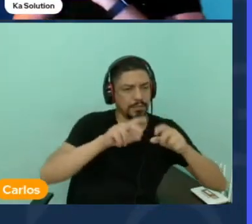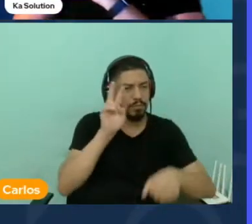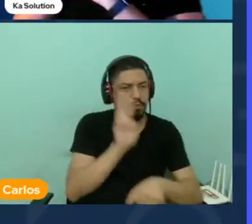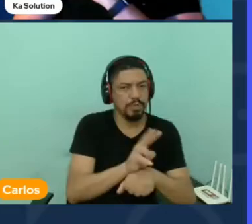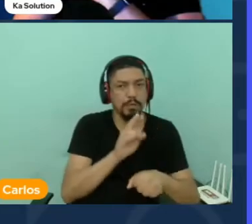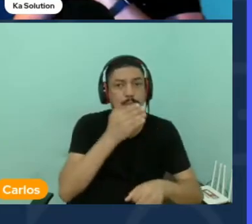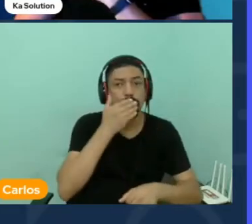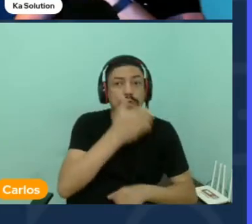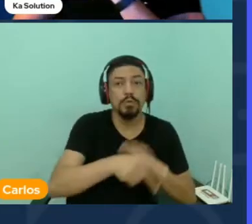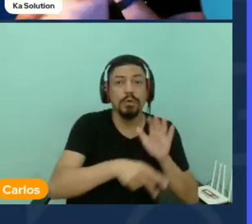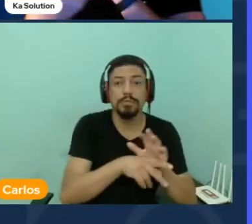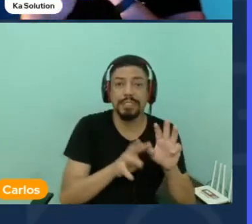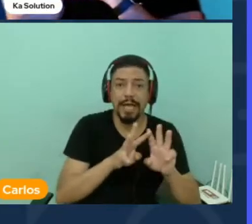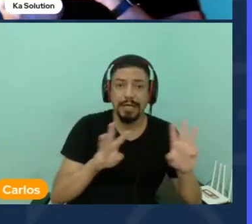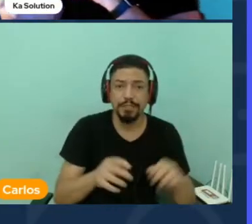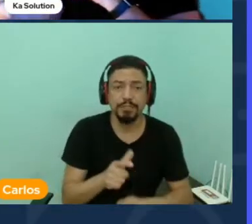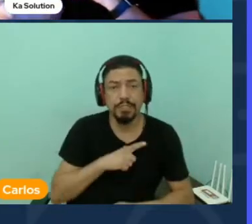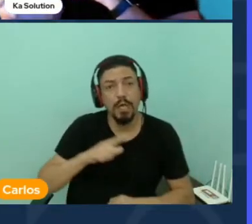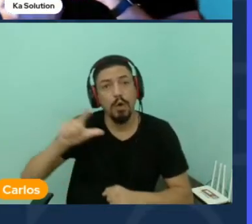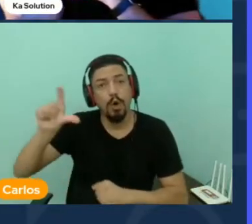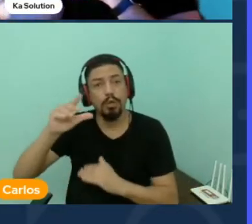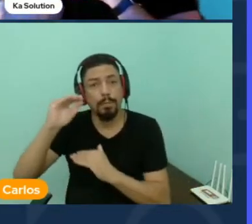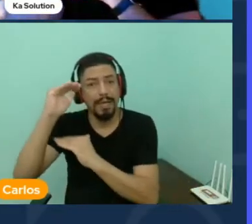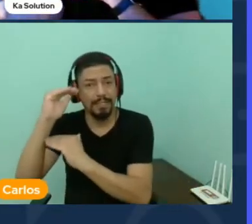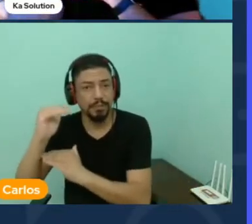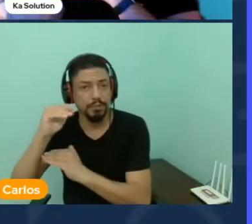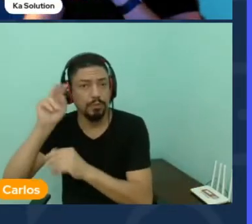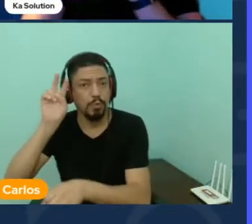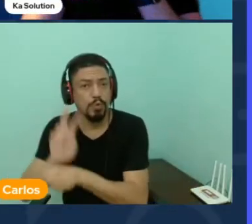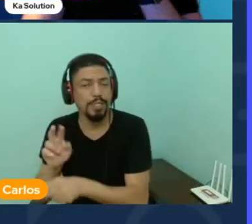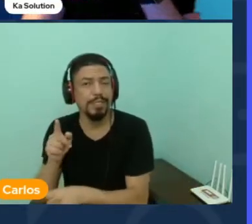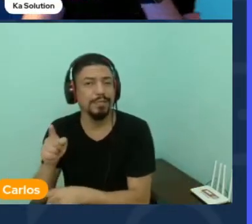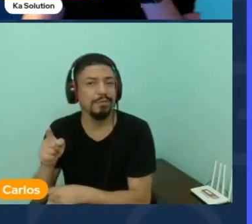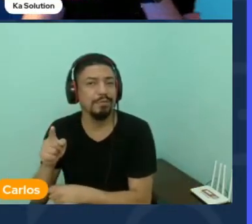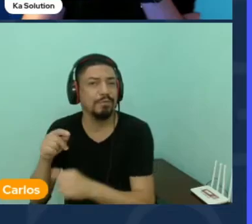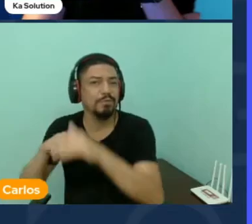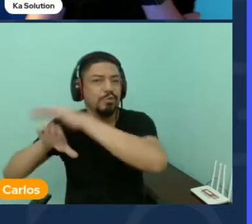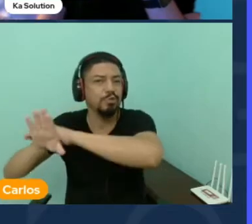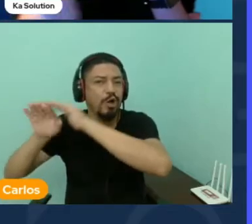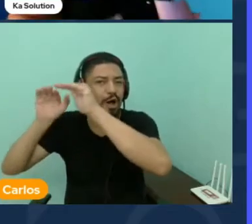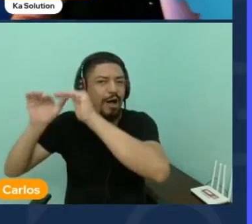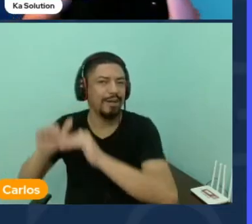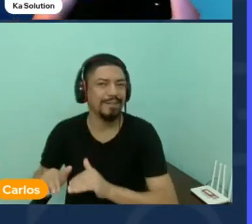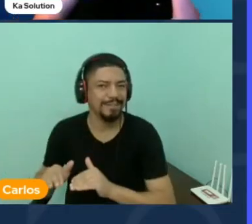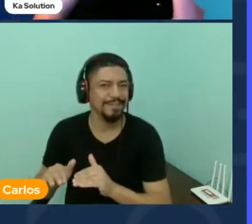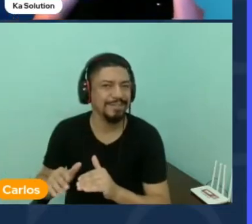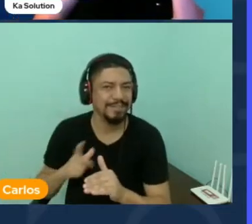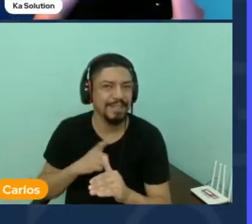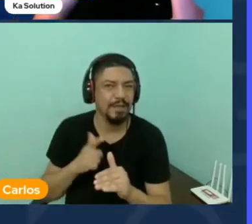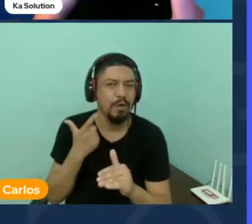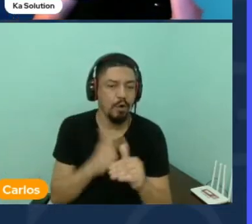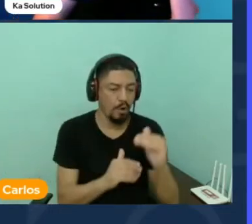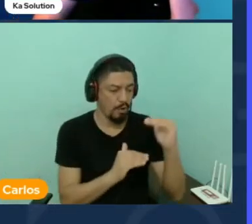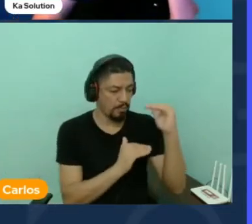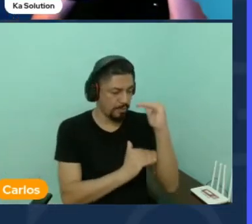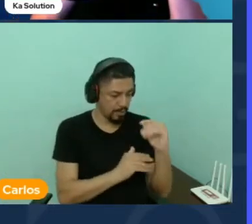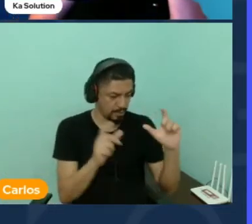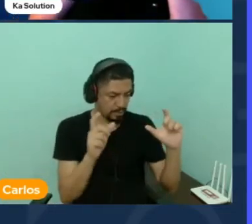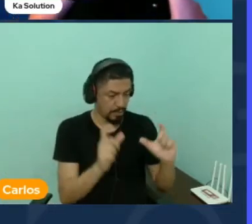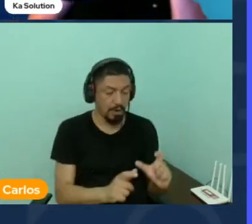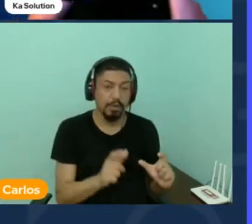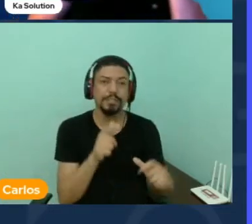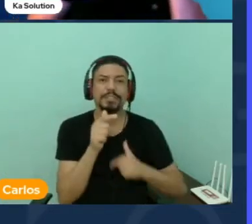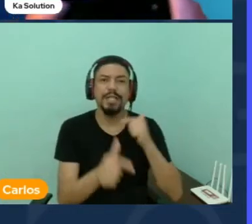meu site. Eu tenho um outro pedacinho que cuida do estoque. Eu tenho um terceiro pedacinho ali